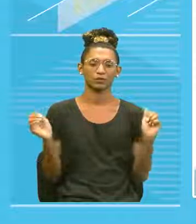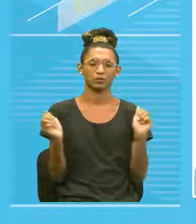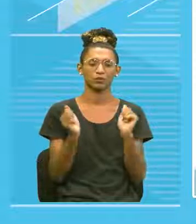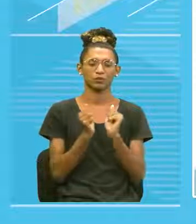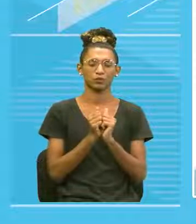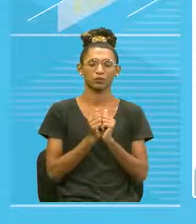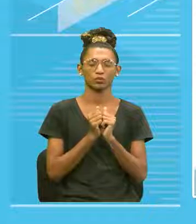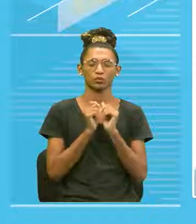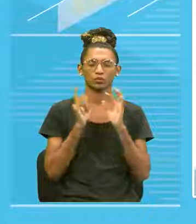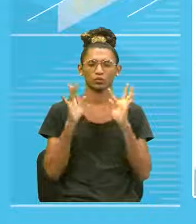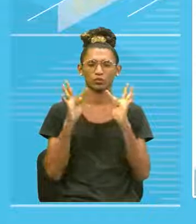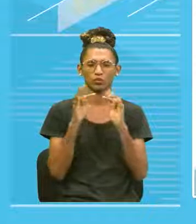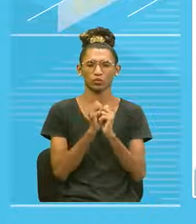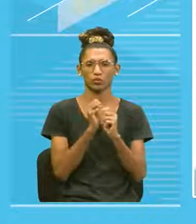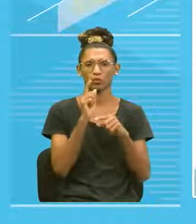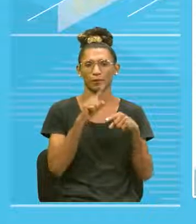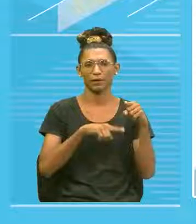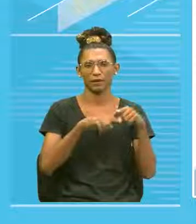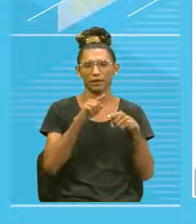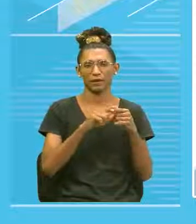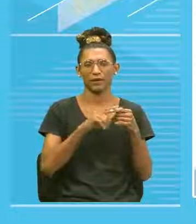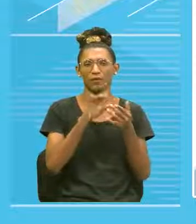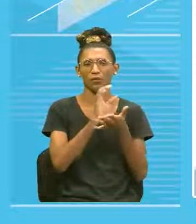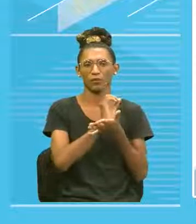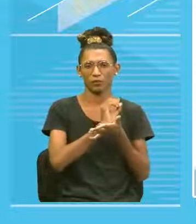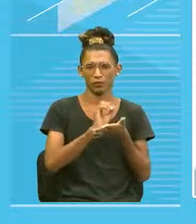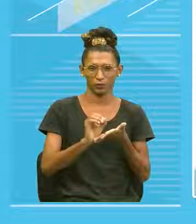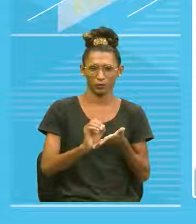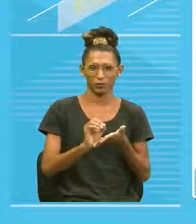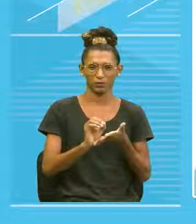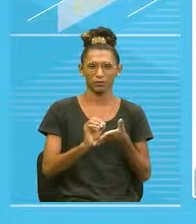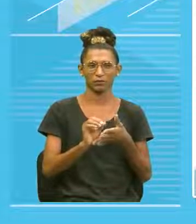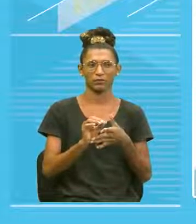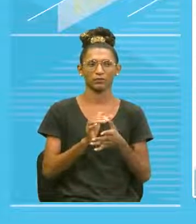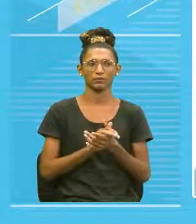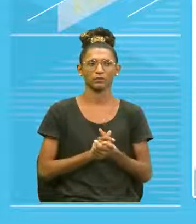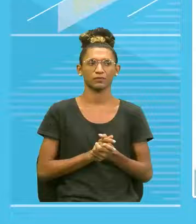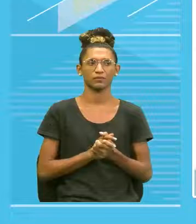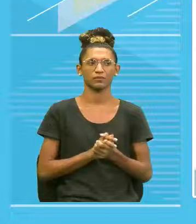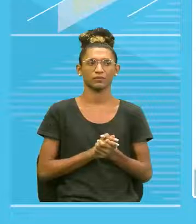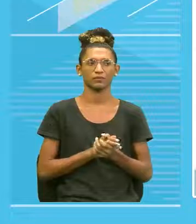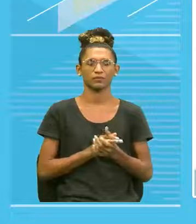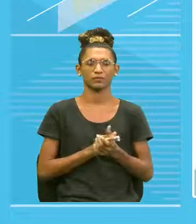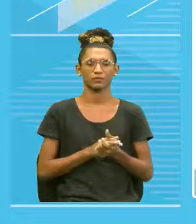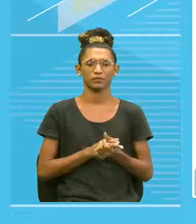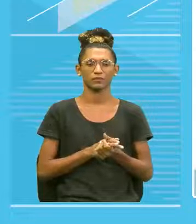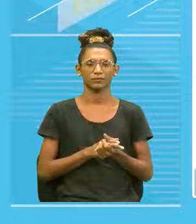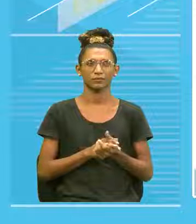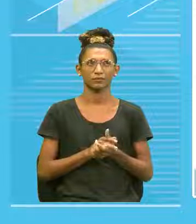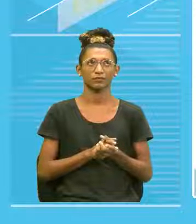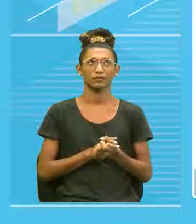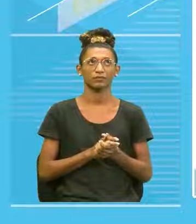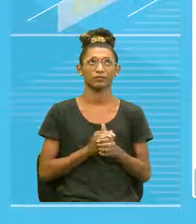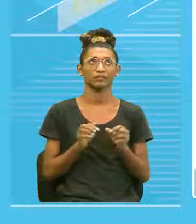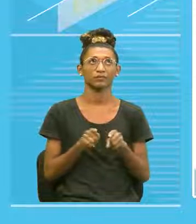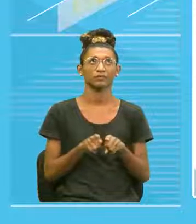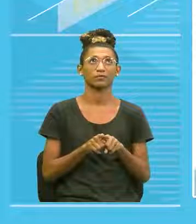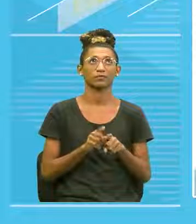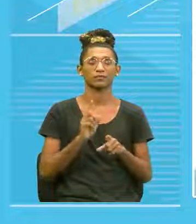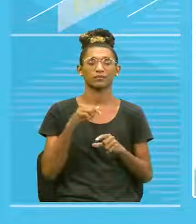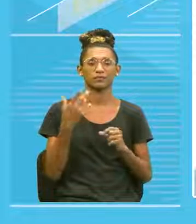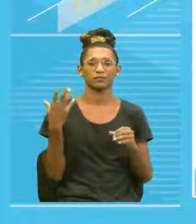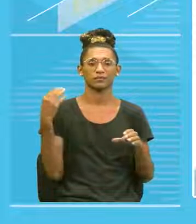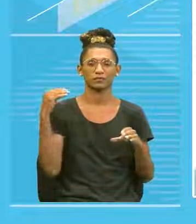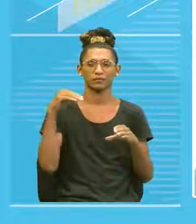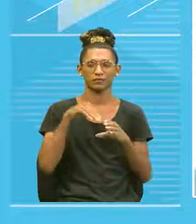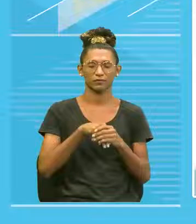junto essa matéria orgânica toda resto de seres vivos o que jogo